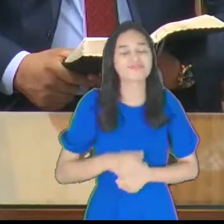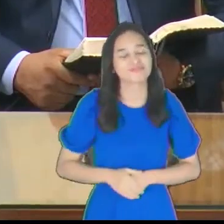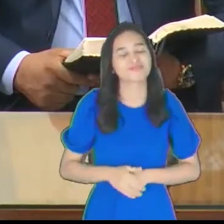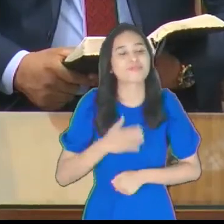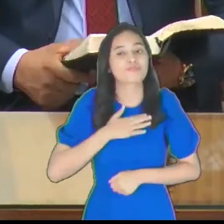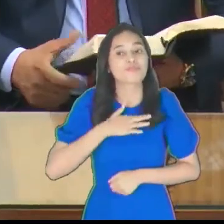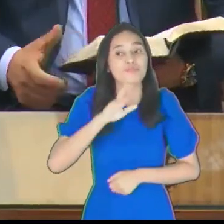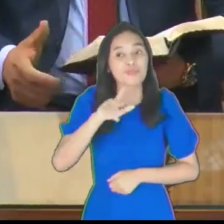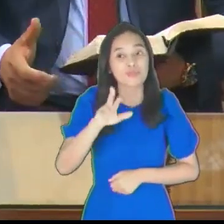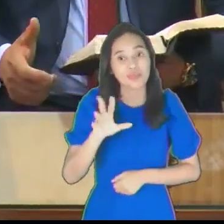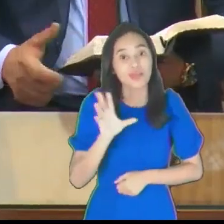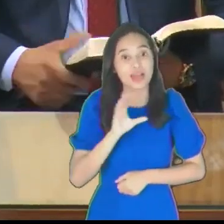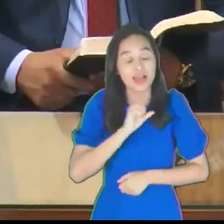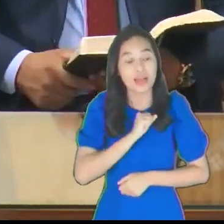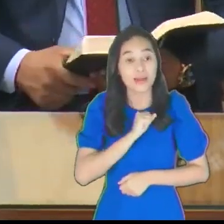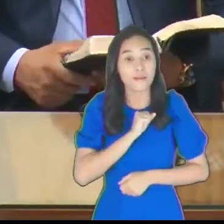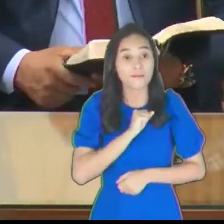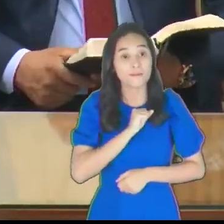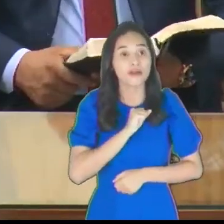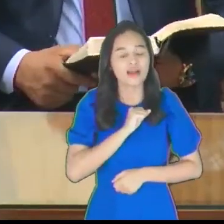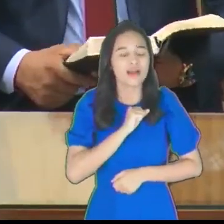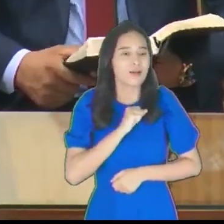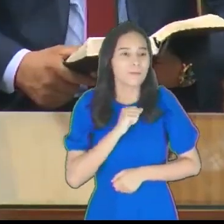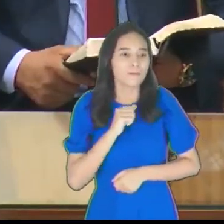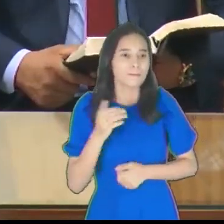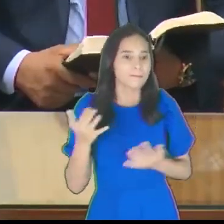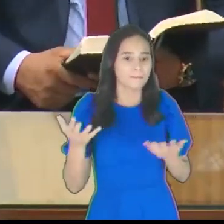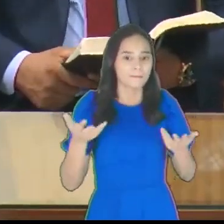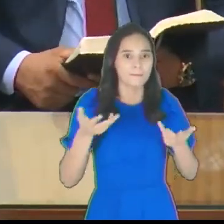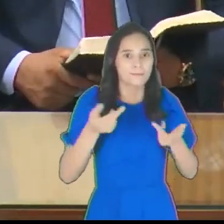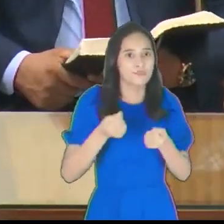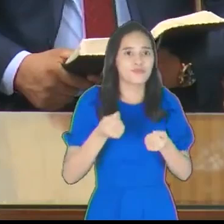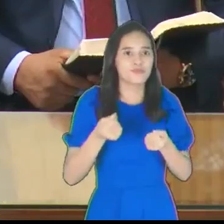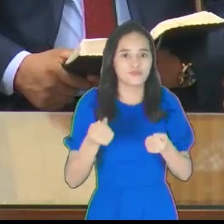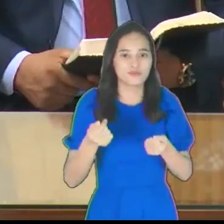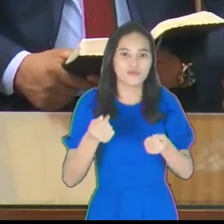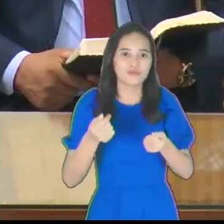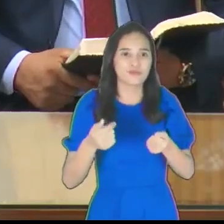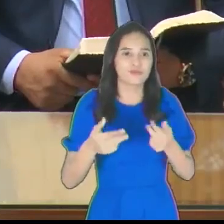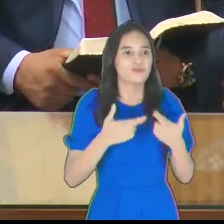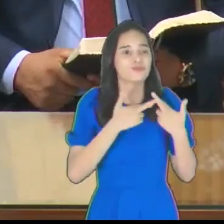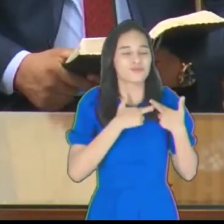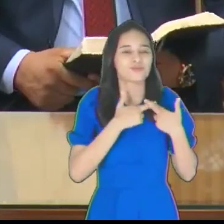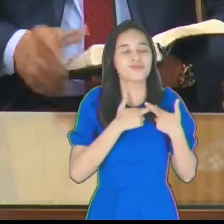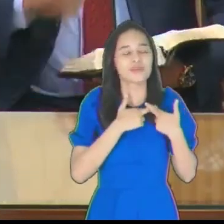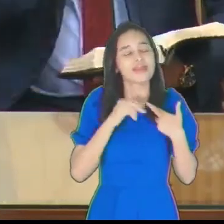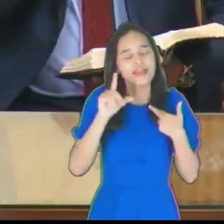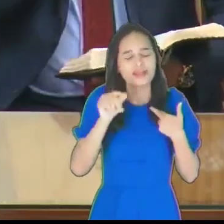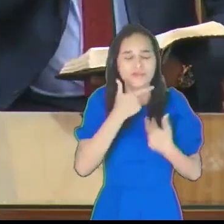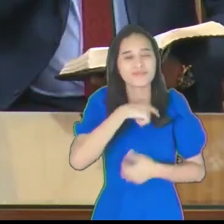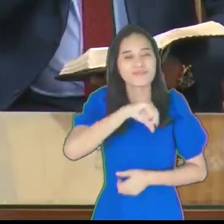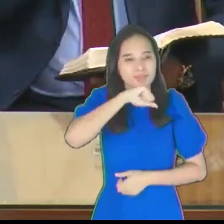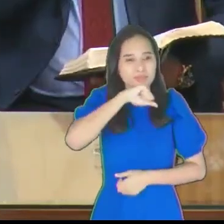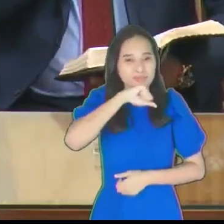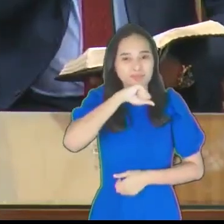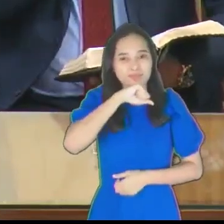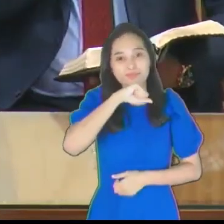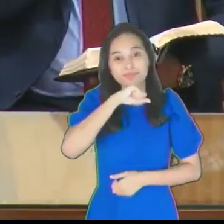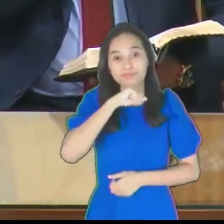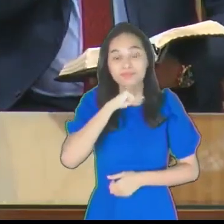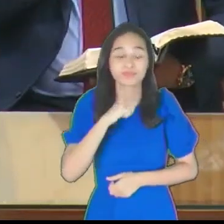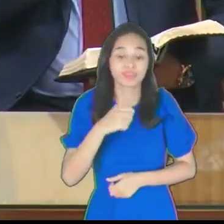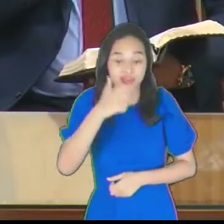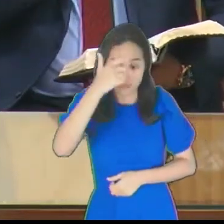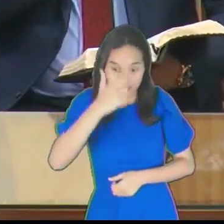mais nobre e árdua missão é a paternidade. Ser pai é